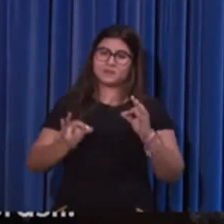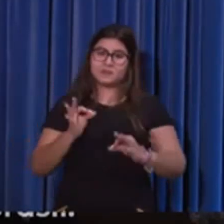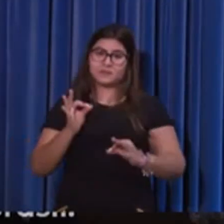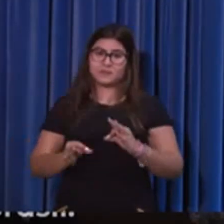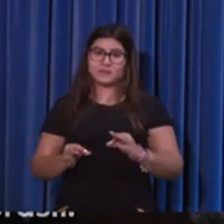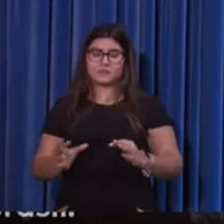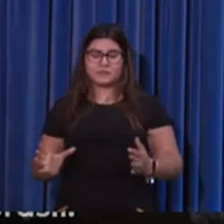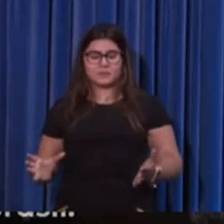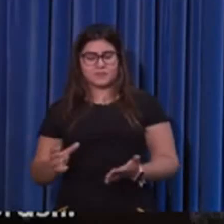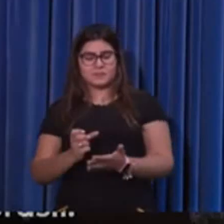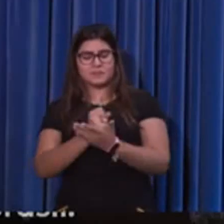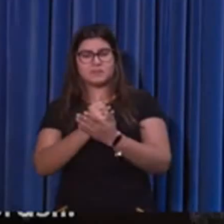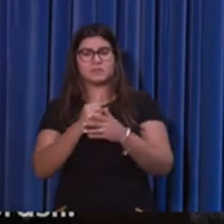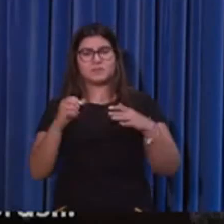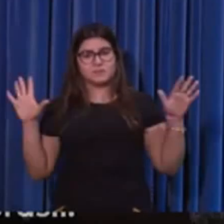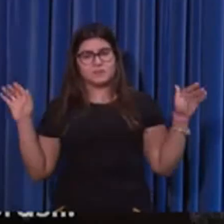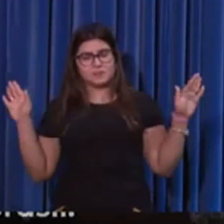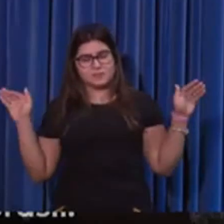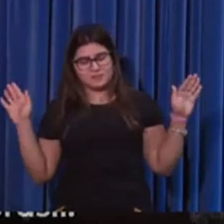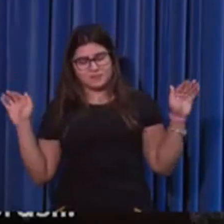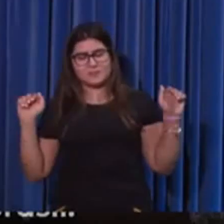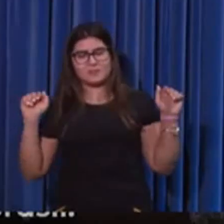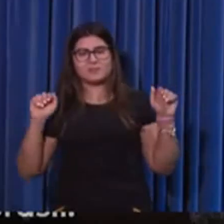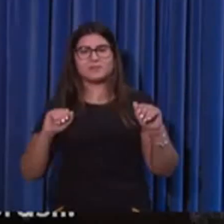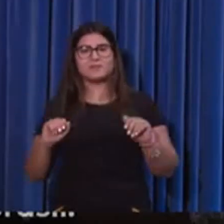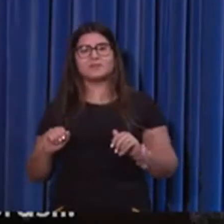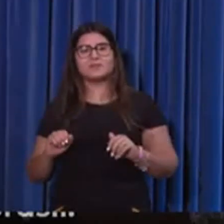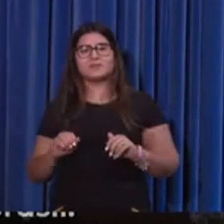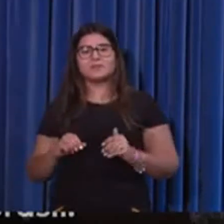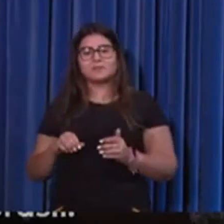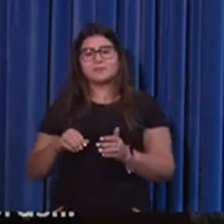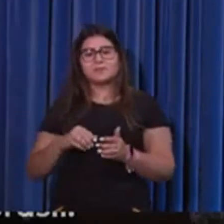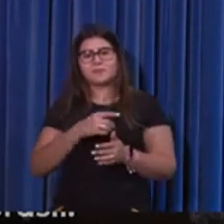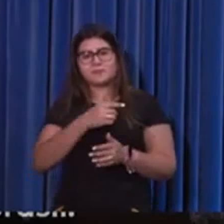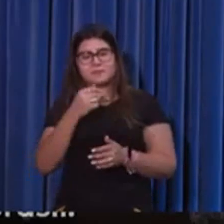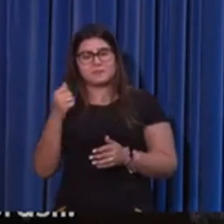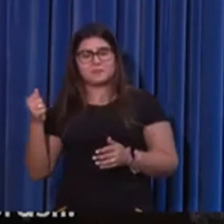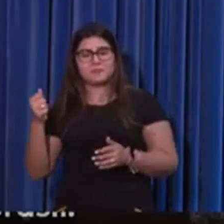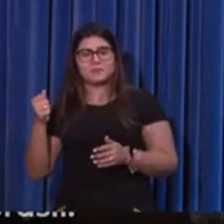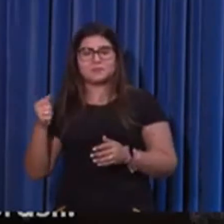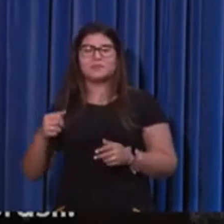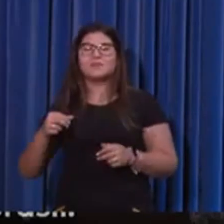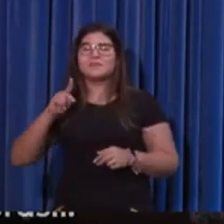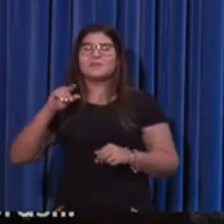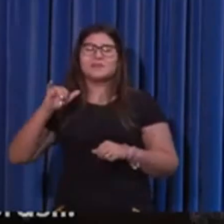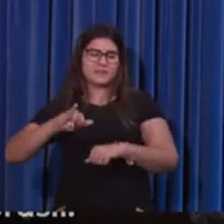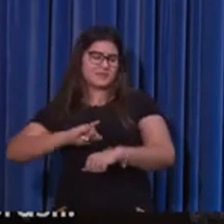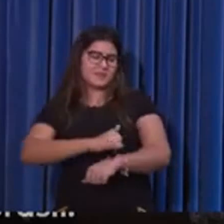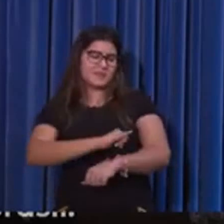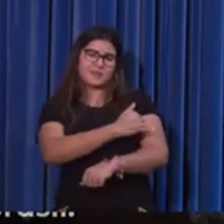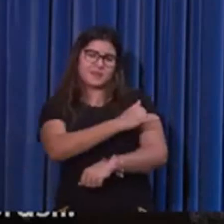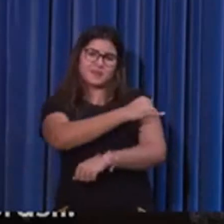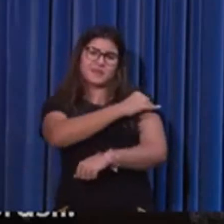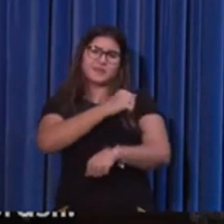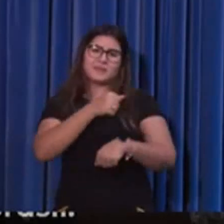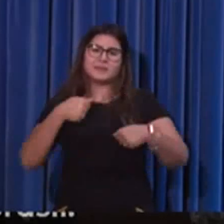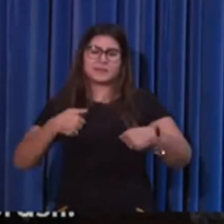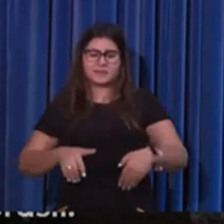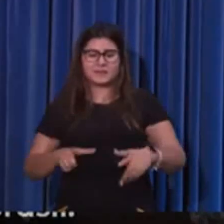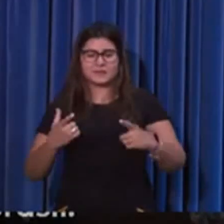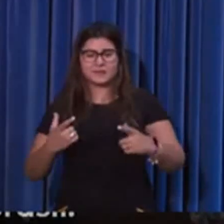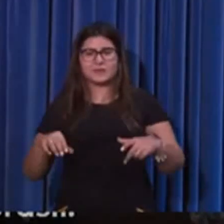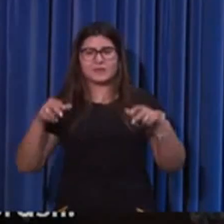asas. Saireis e saltareis como bezerros soltos da estrebaria. Pisareis os perversos, porque se